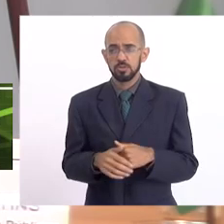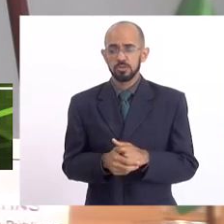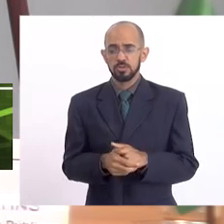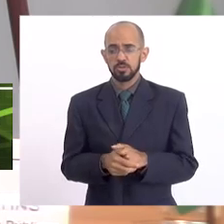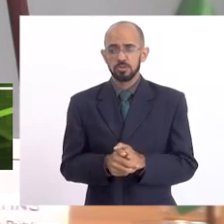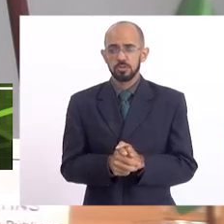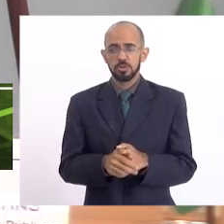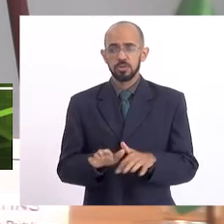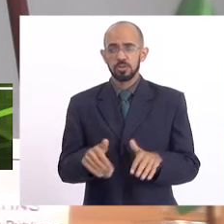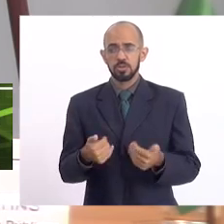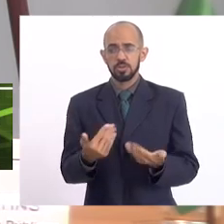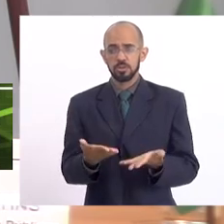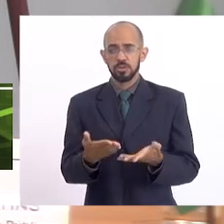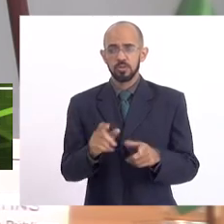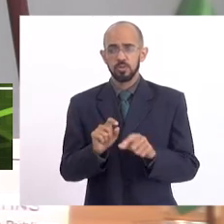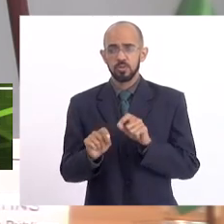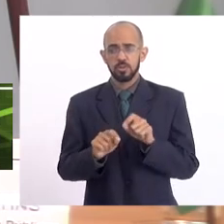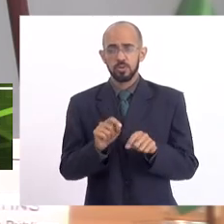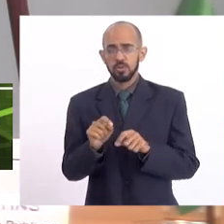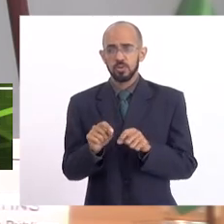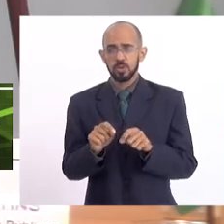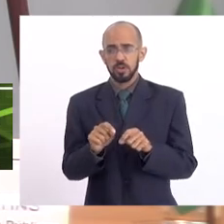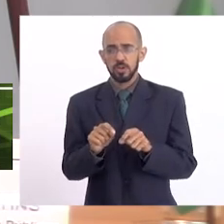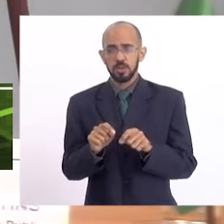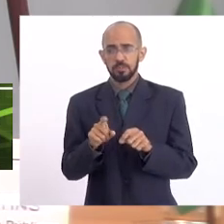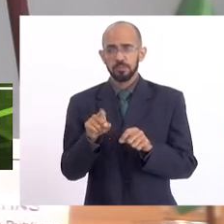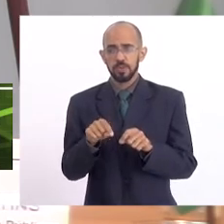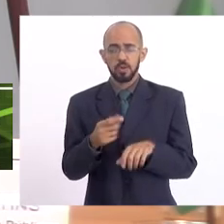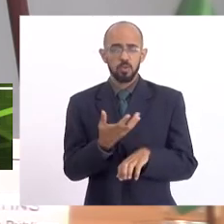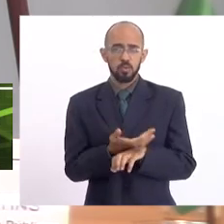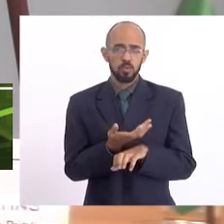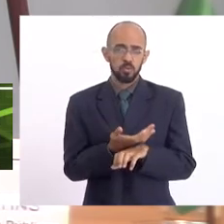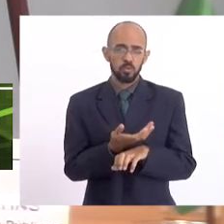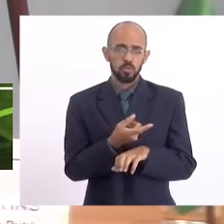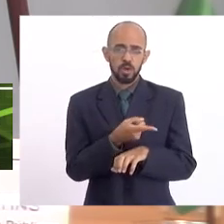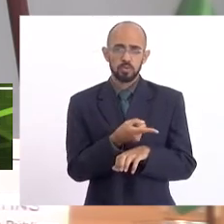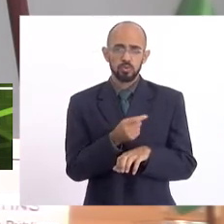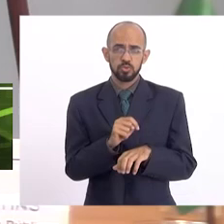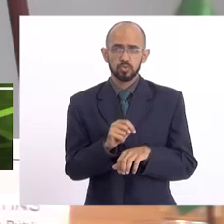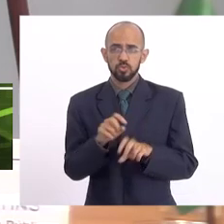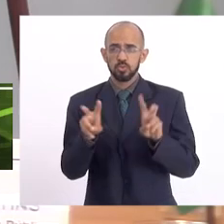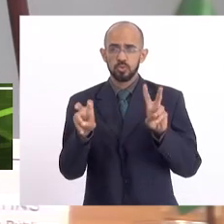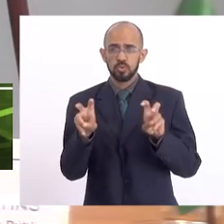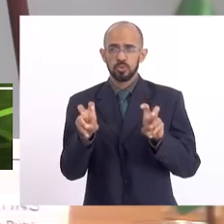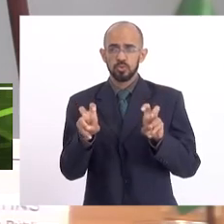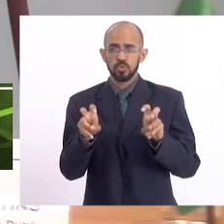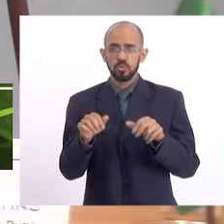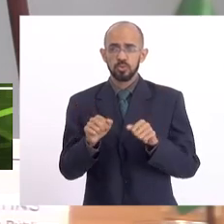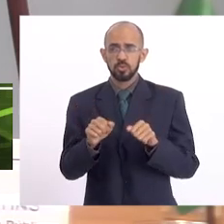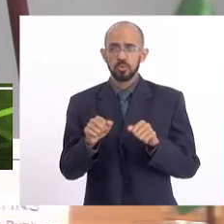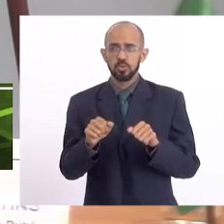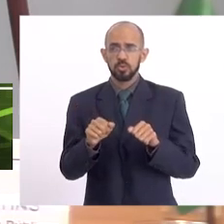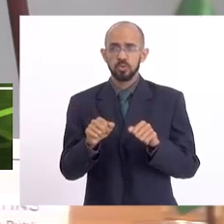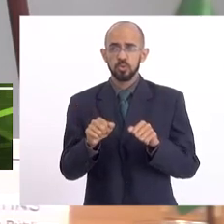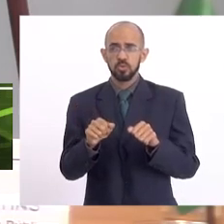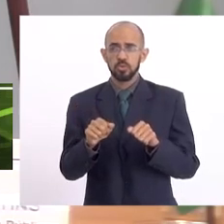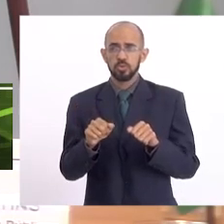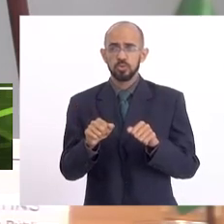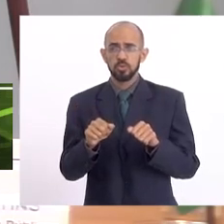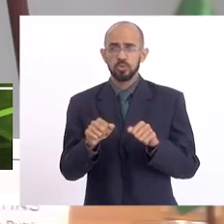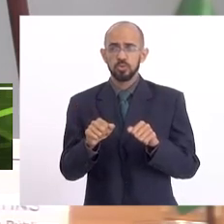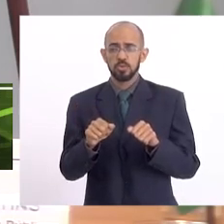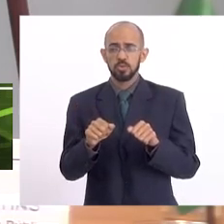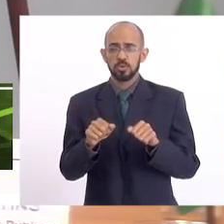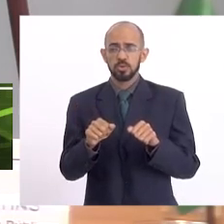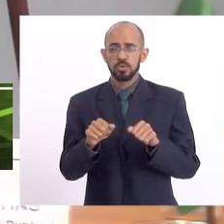2021, tá? Então, uma pauta que eu estou colocando para o senhor, para levar para o Alexandre, e eu tenho certeza que, se depender